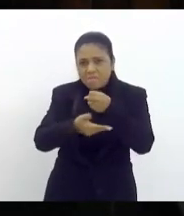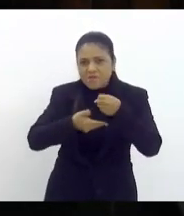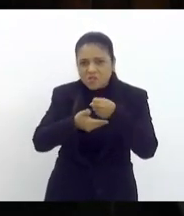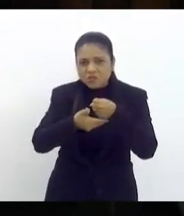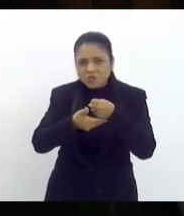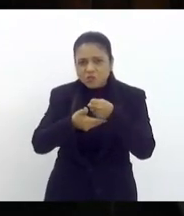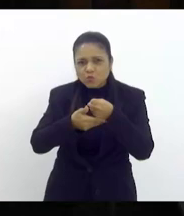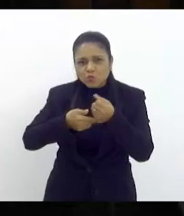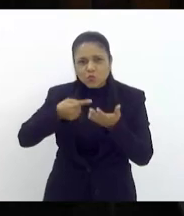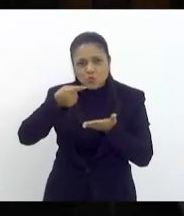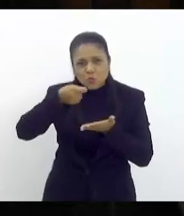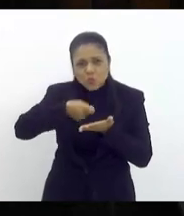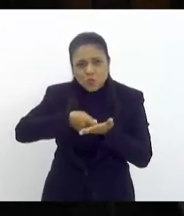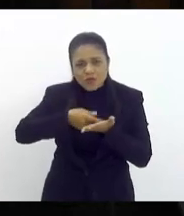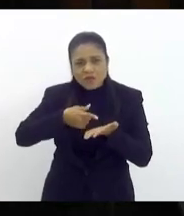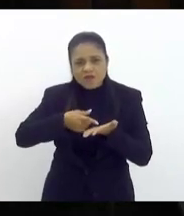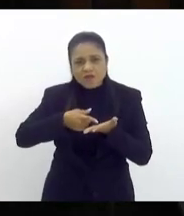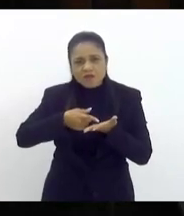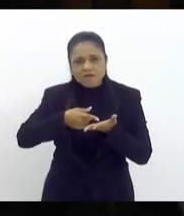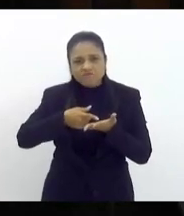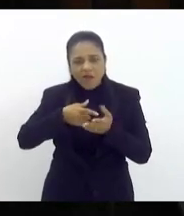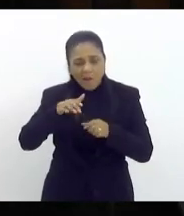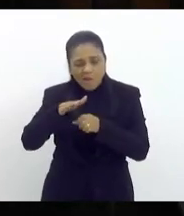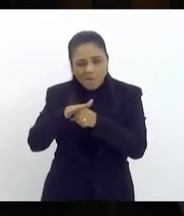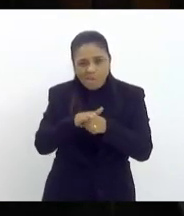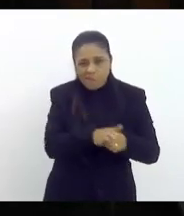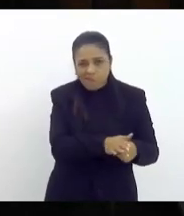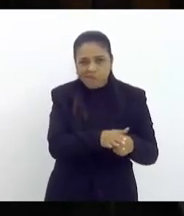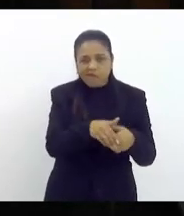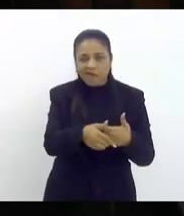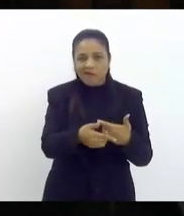o plano de cargos carreiras e salários